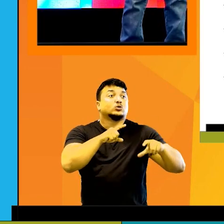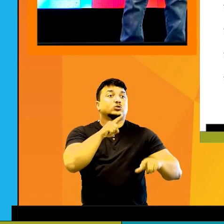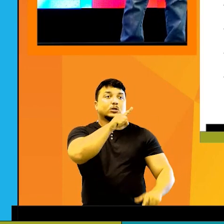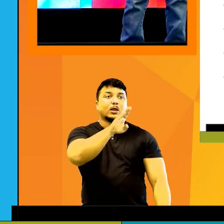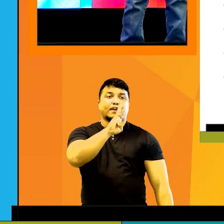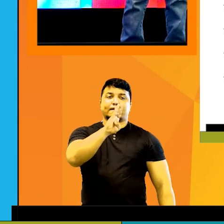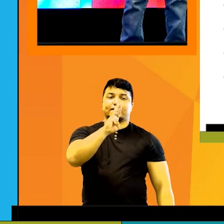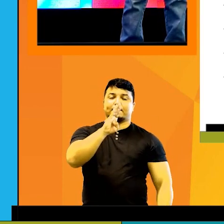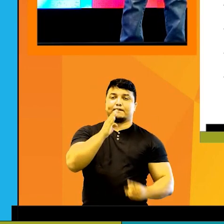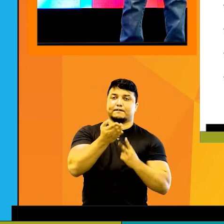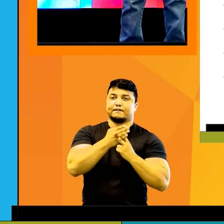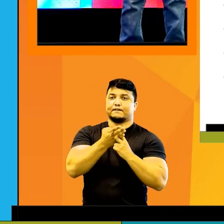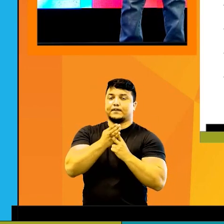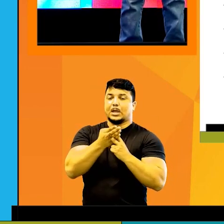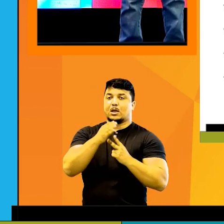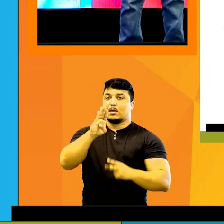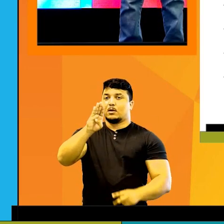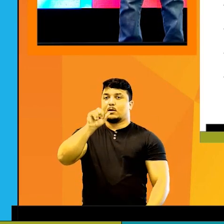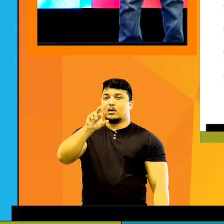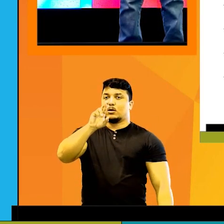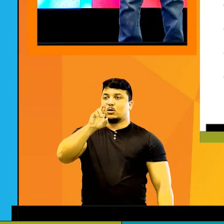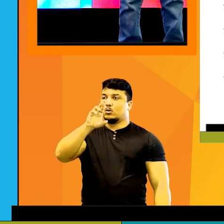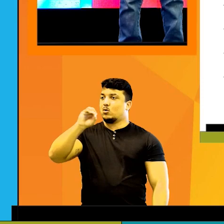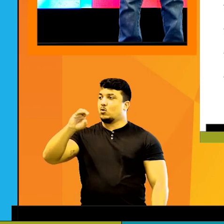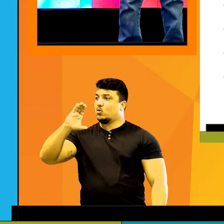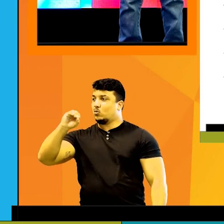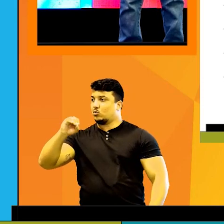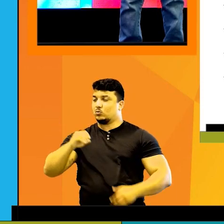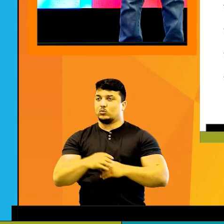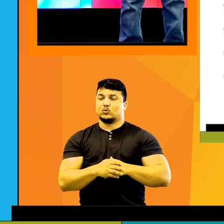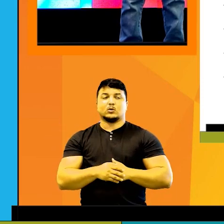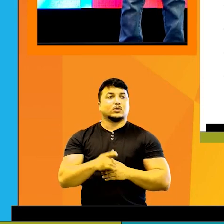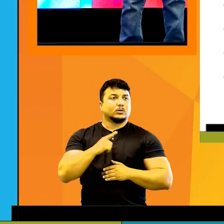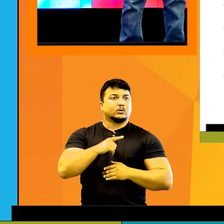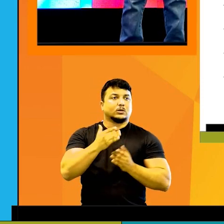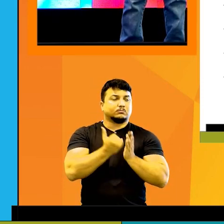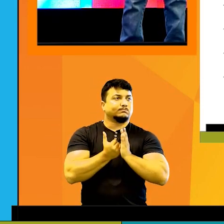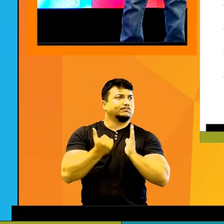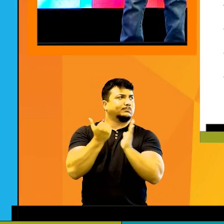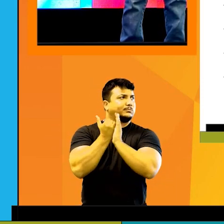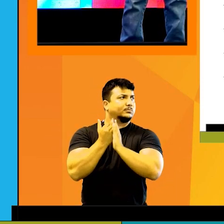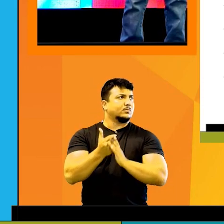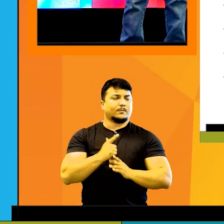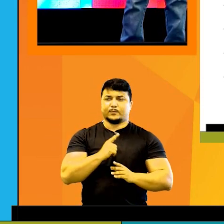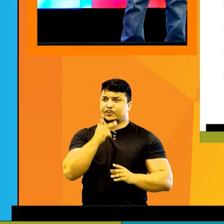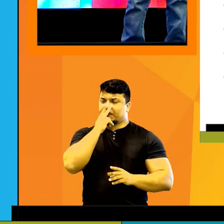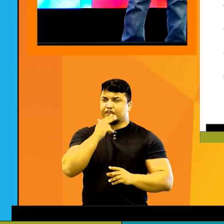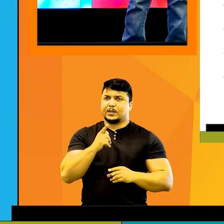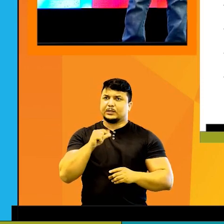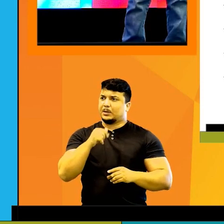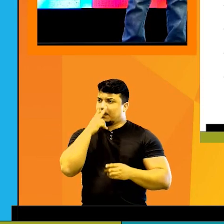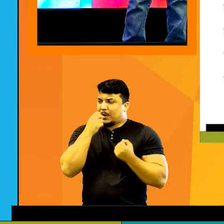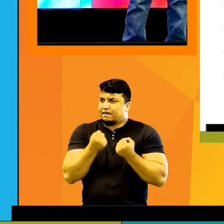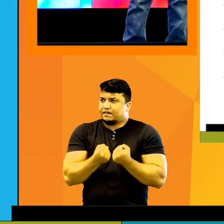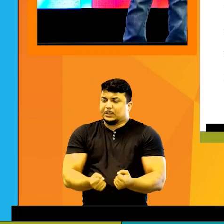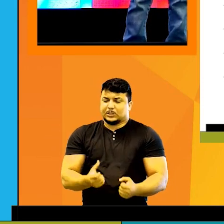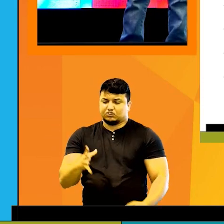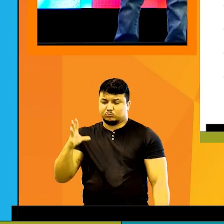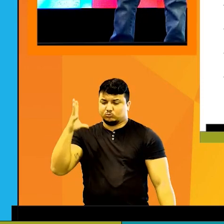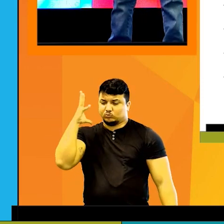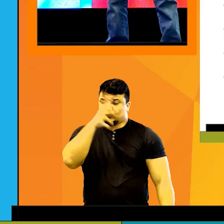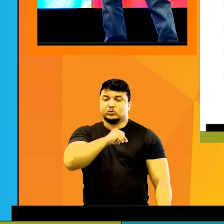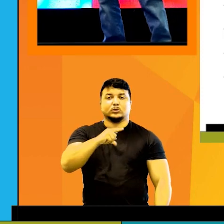no barroco. Porque o barroco também foi um estilo muito extravagante, exagerado de enfeites, né? Muito carregado, pesado e